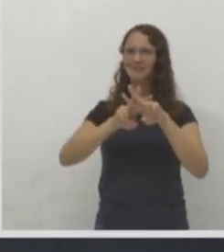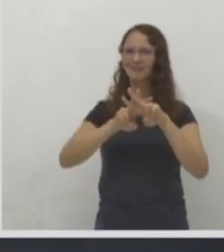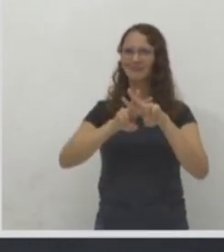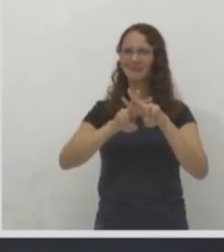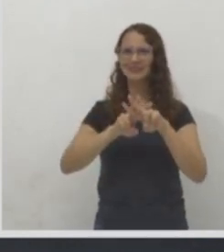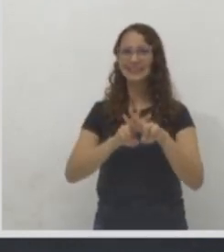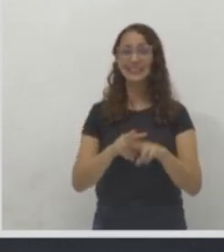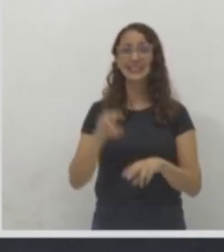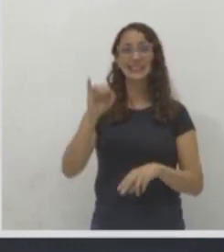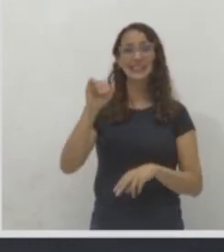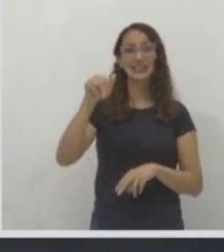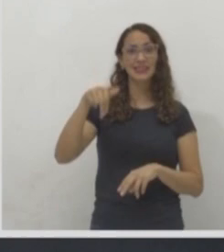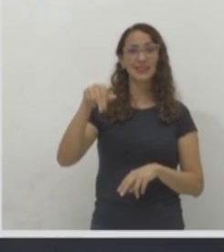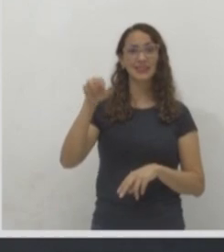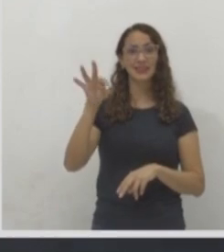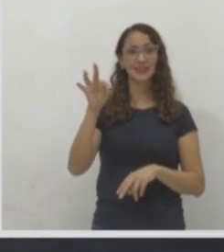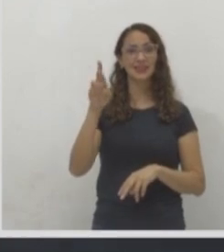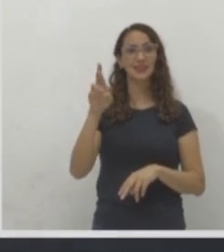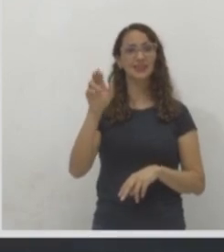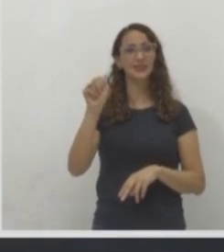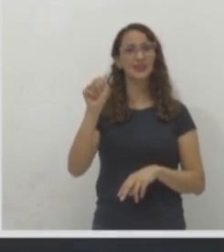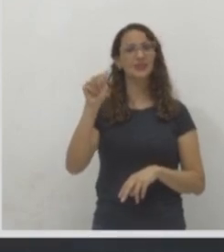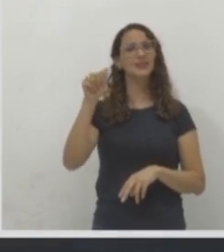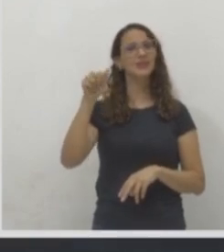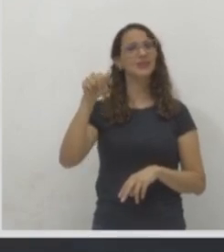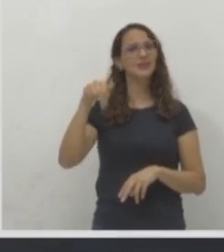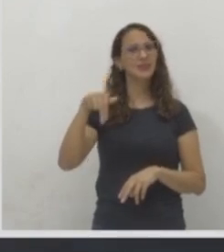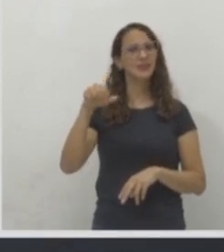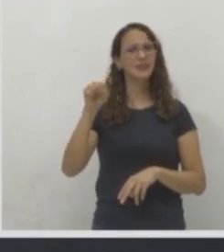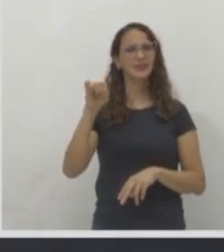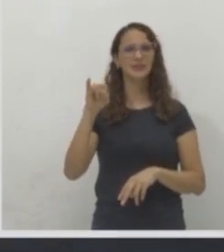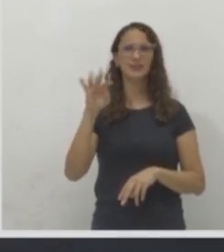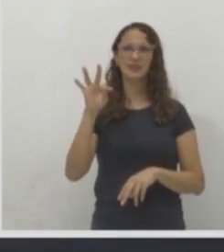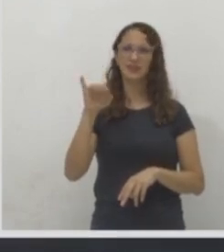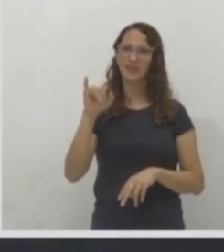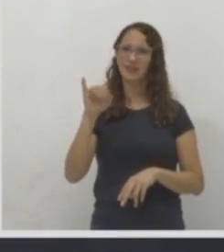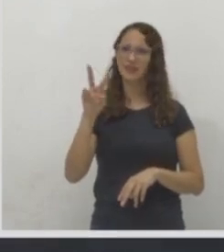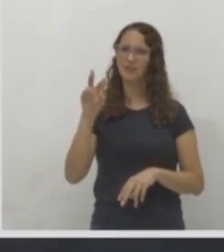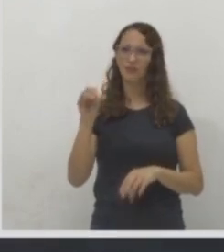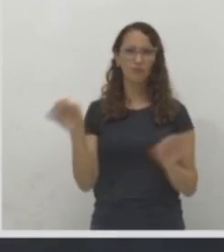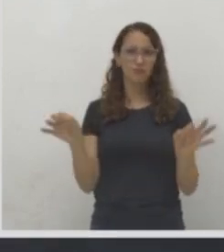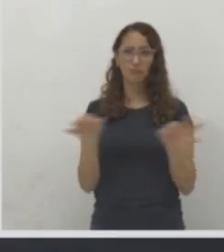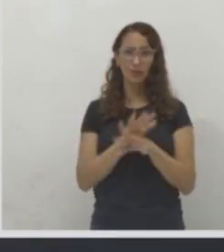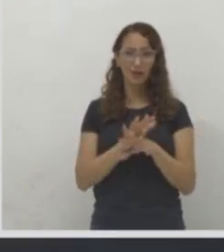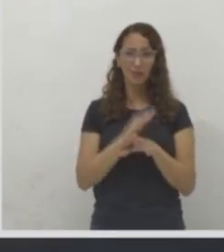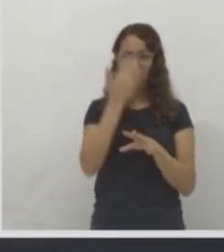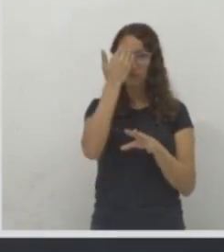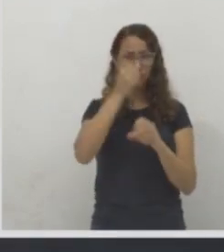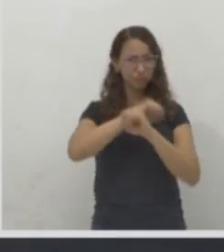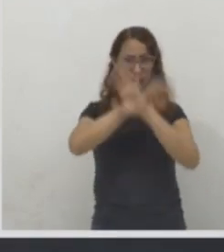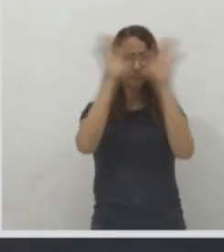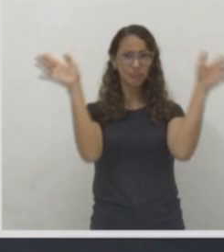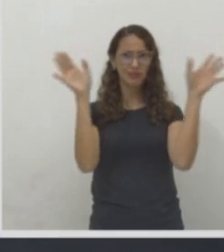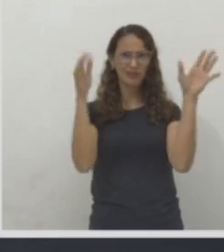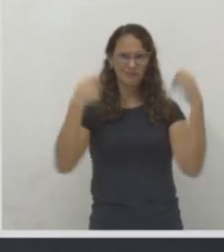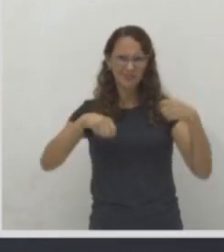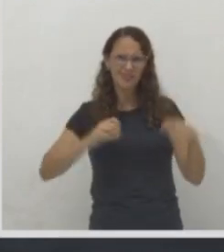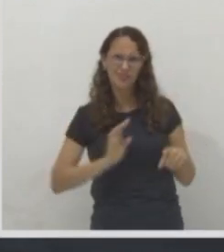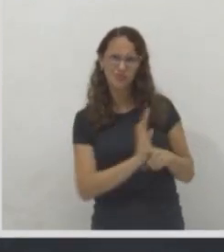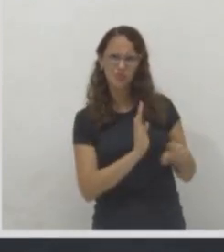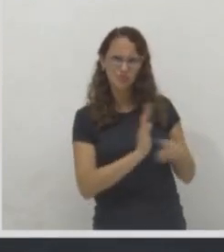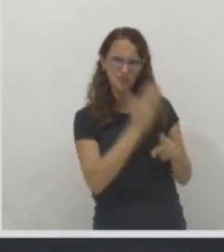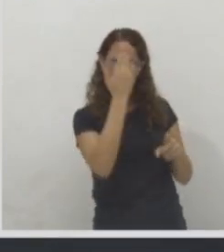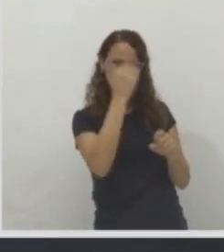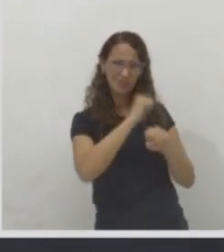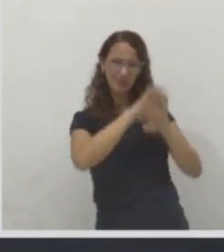dizer, acabou. O sentido aí se completou e não necessita de nenhum